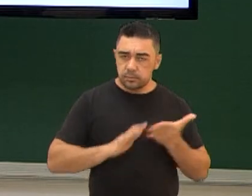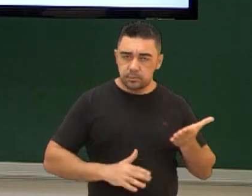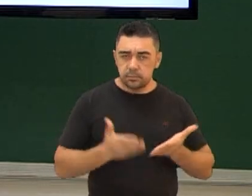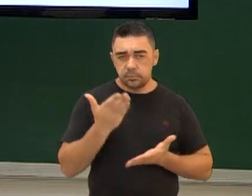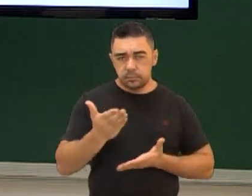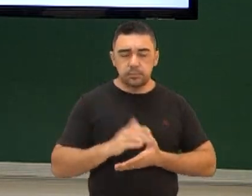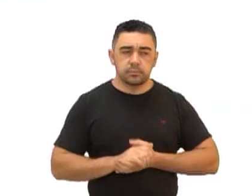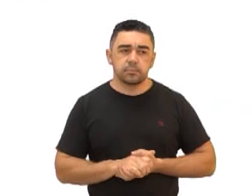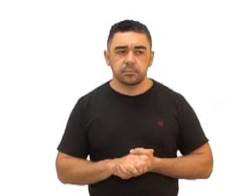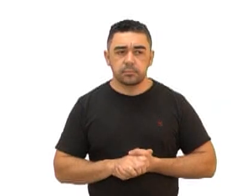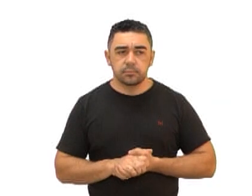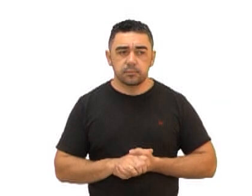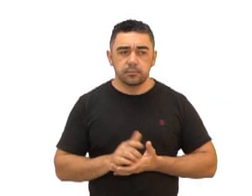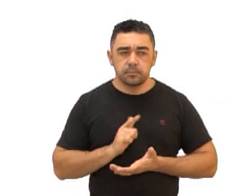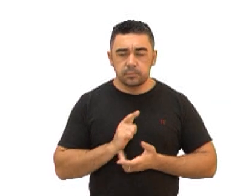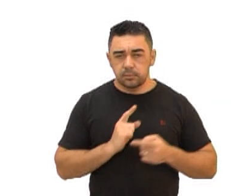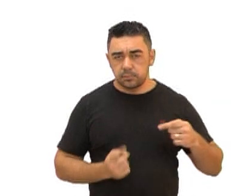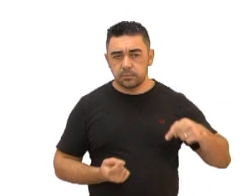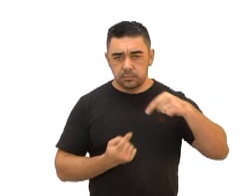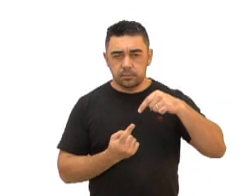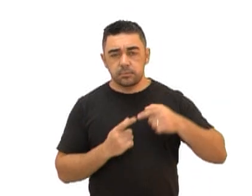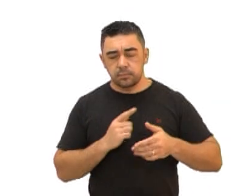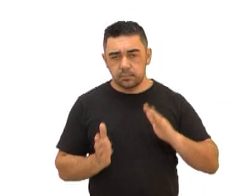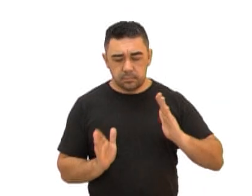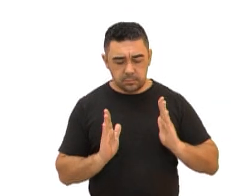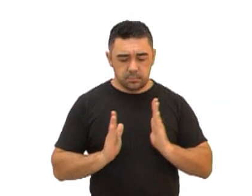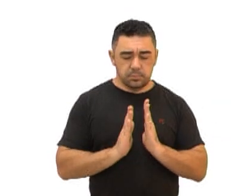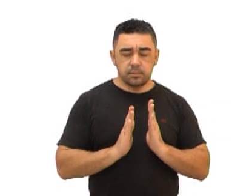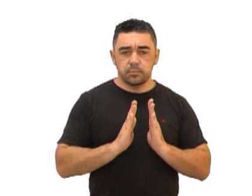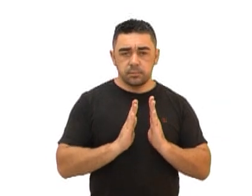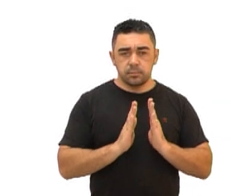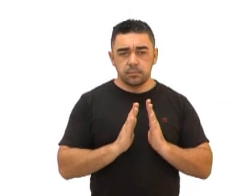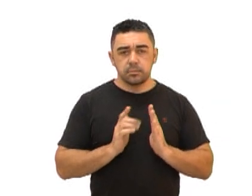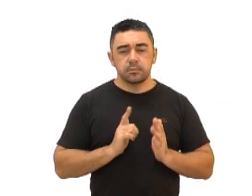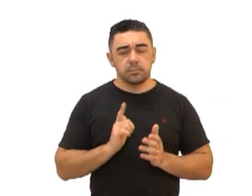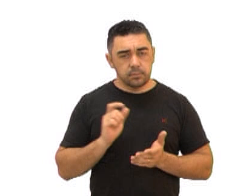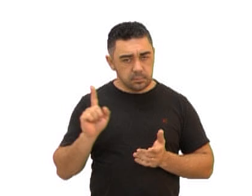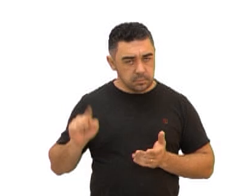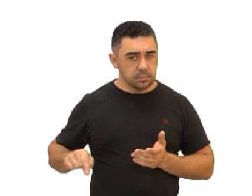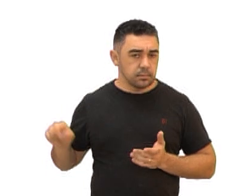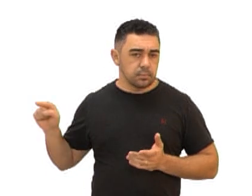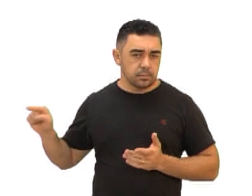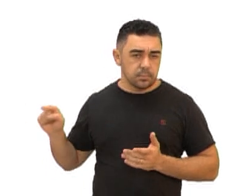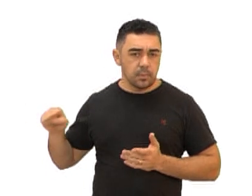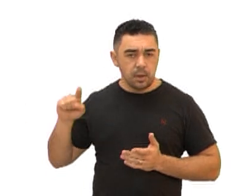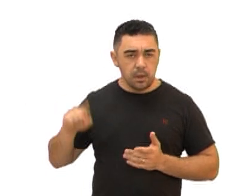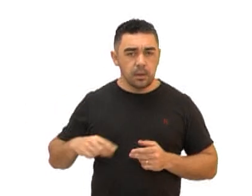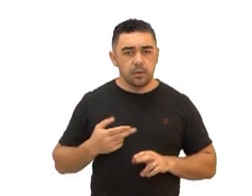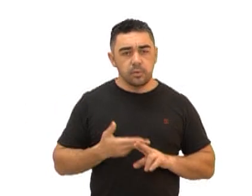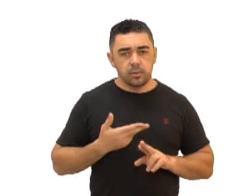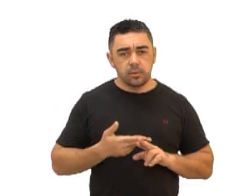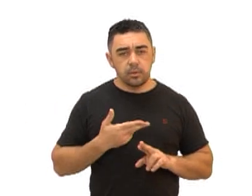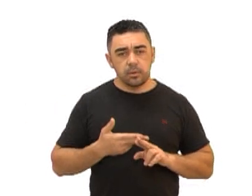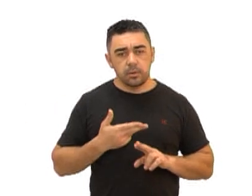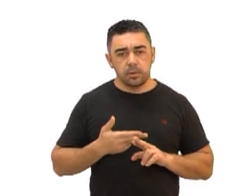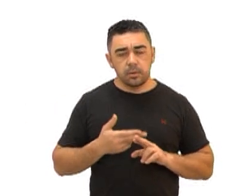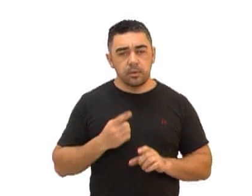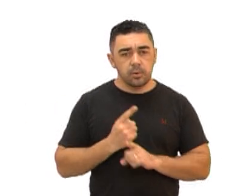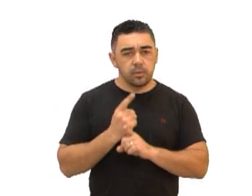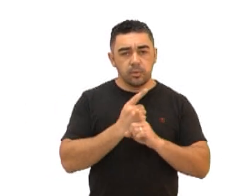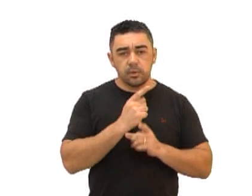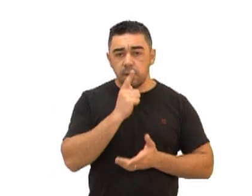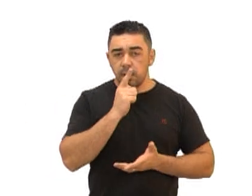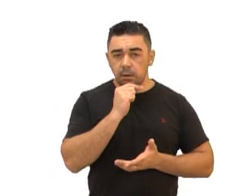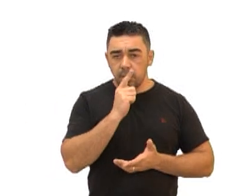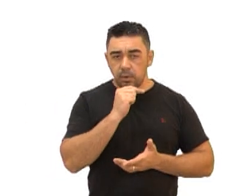Exercício. Um sensor capacitivo de placas planas e paralelas faz parte de um dispositivo detector de